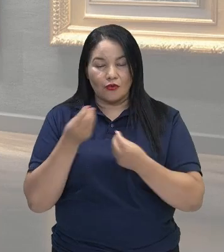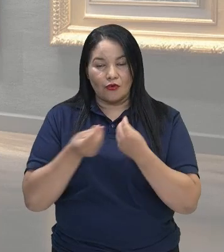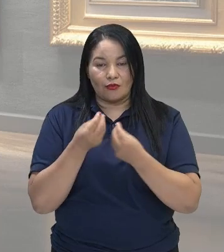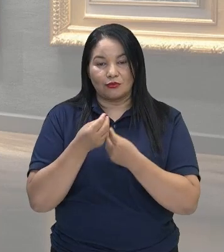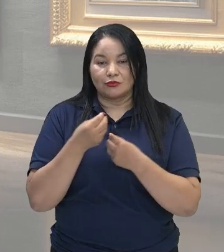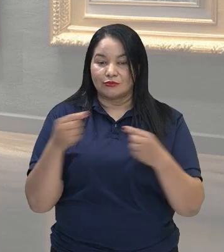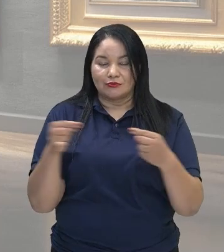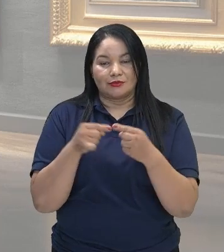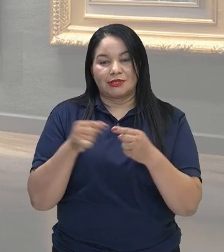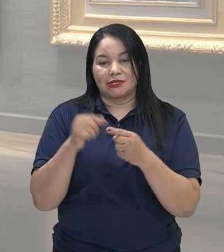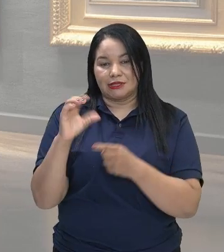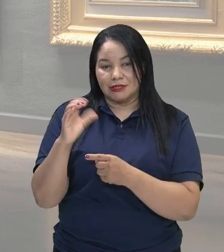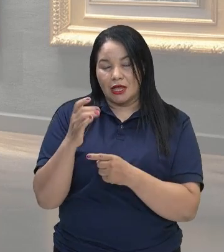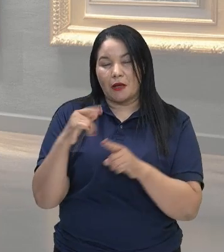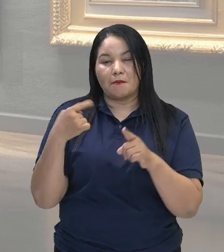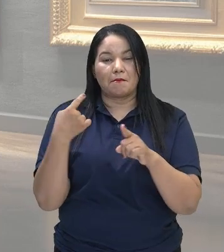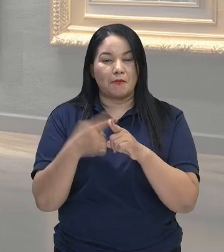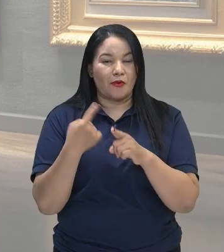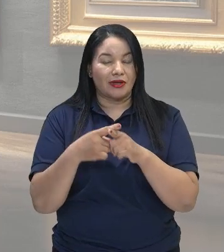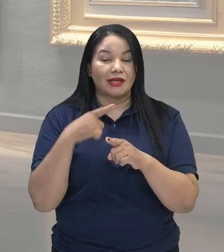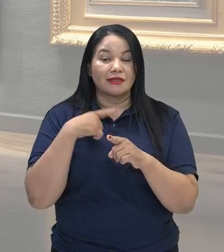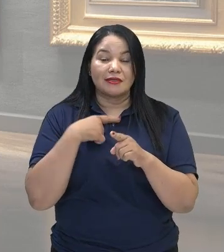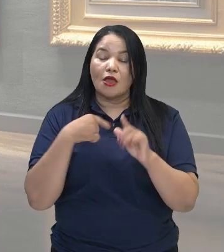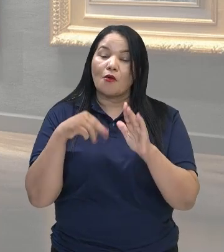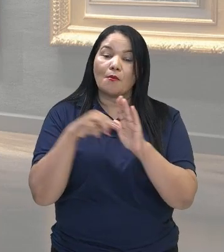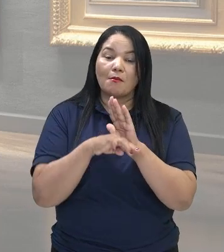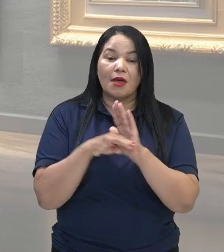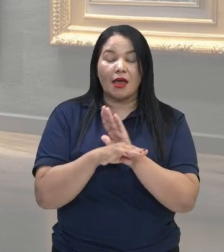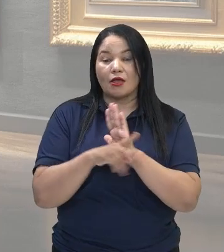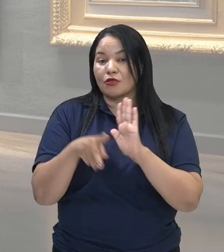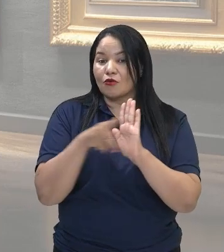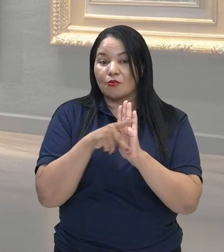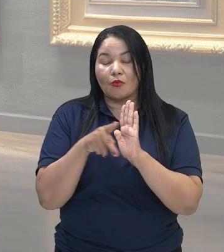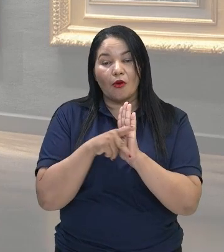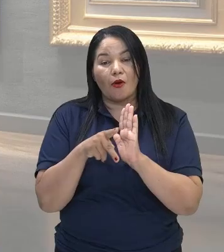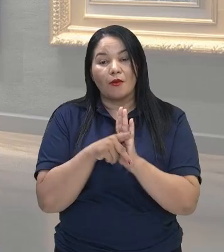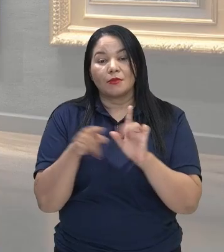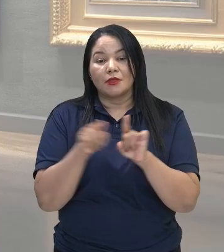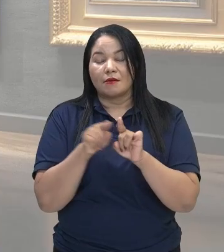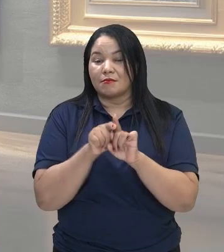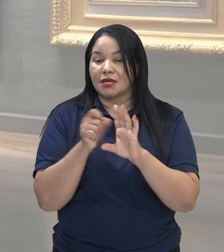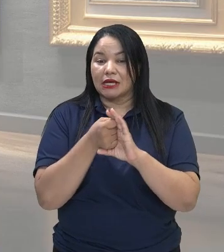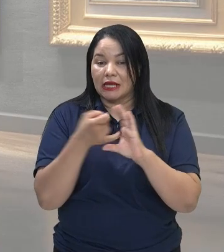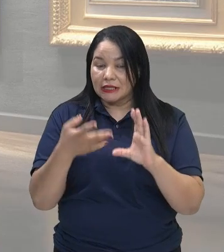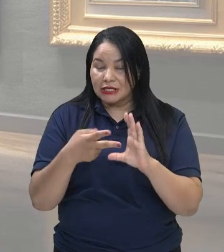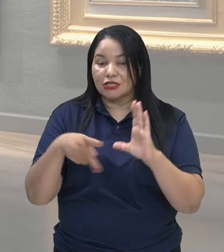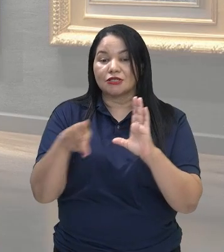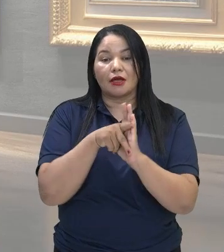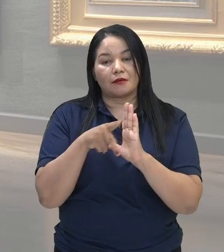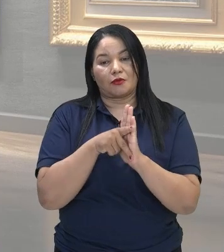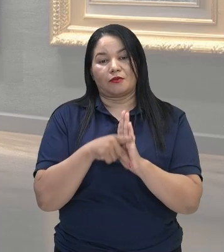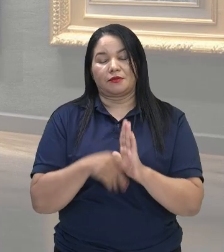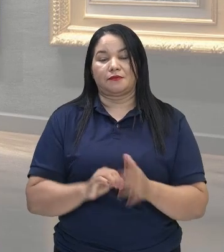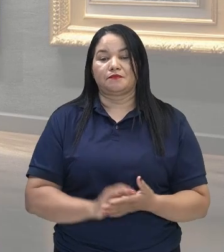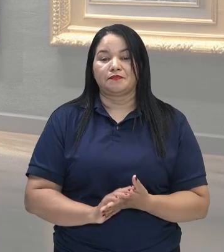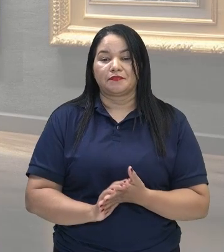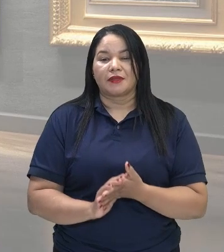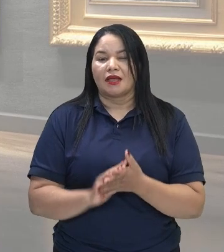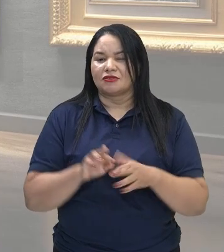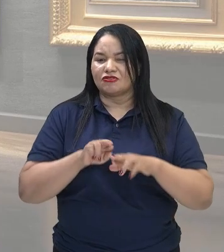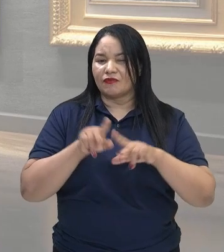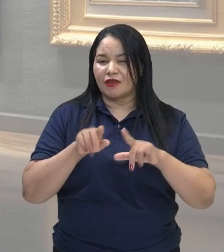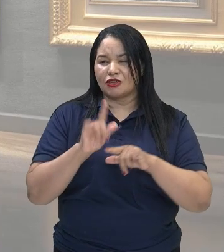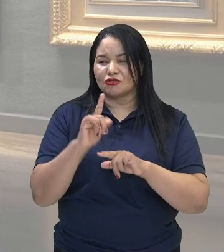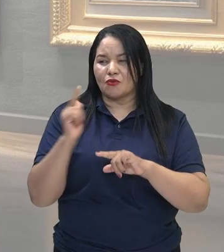ciência, por ter um método próprio, por ter características próprias, diferente de